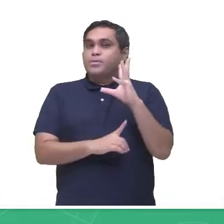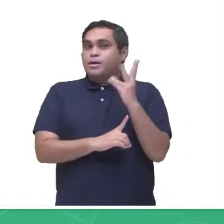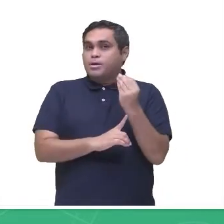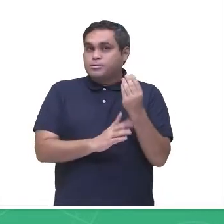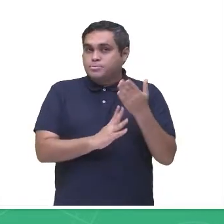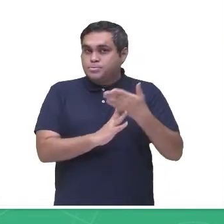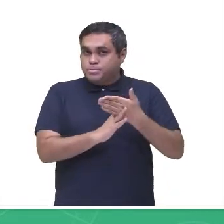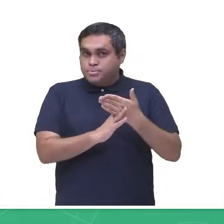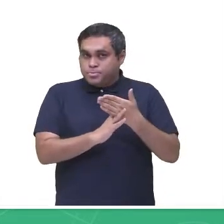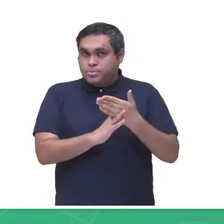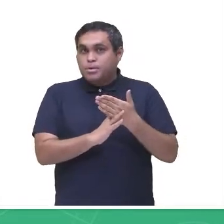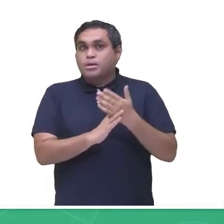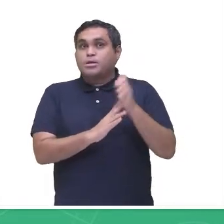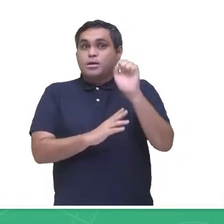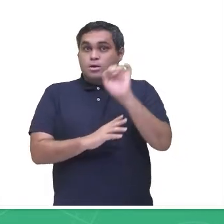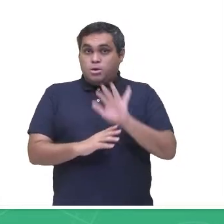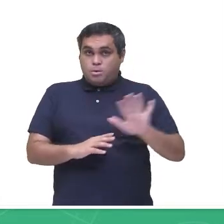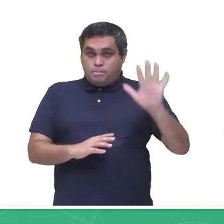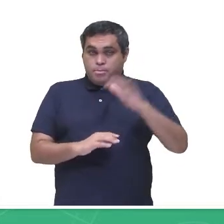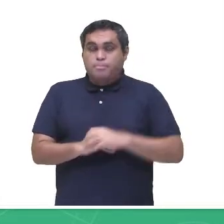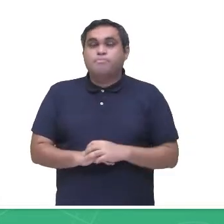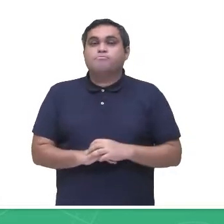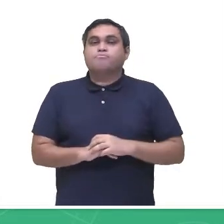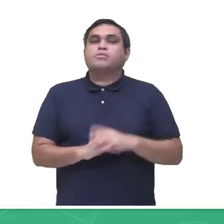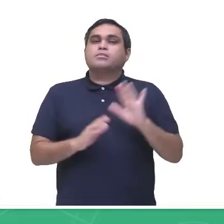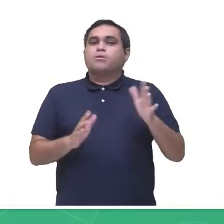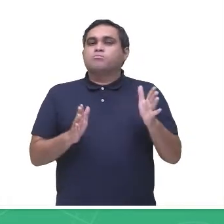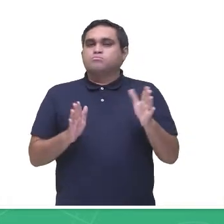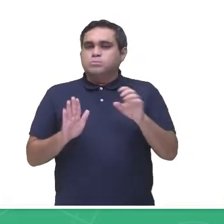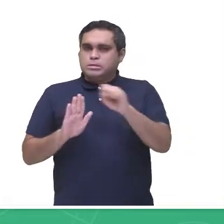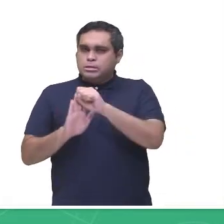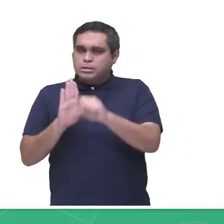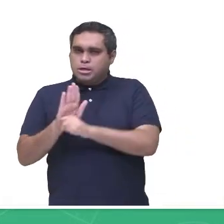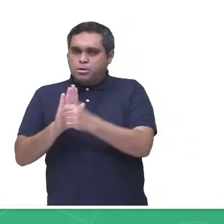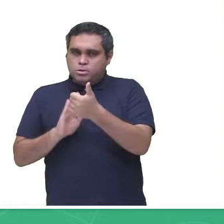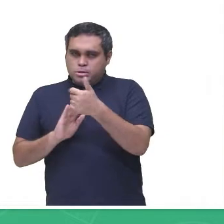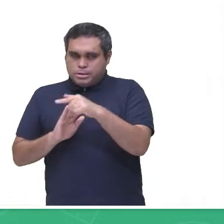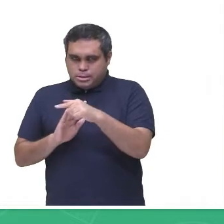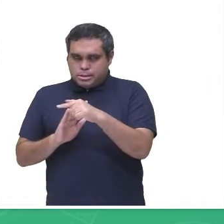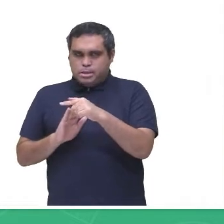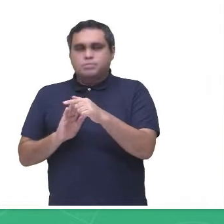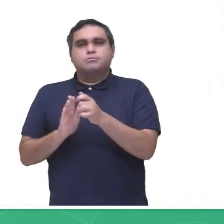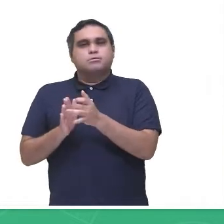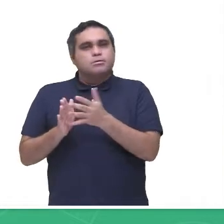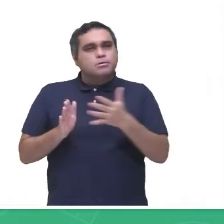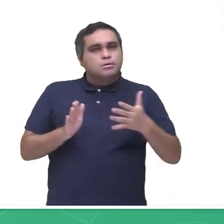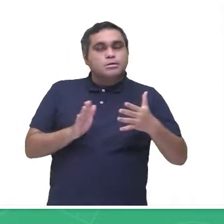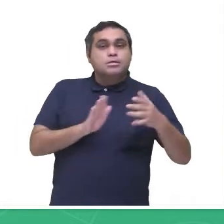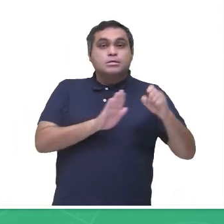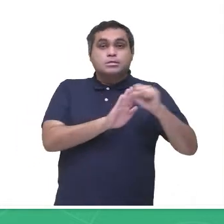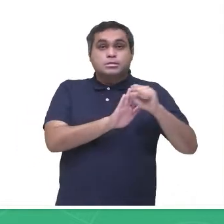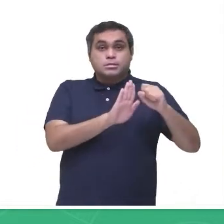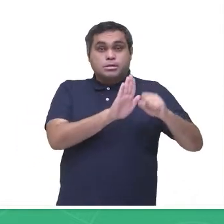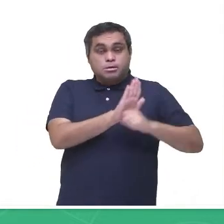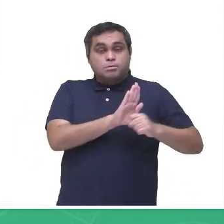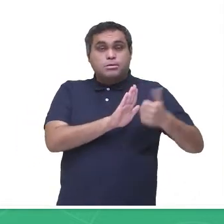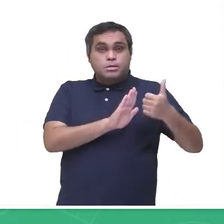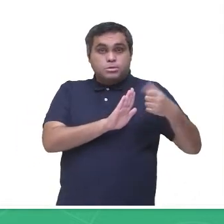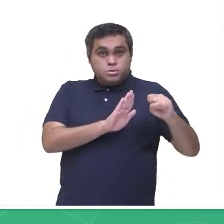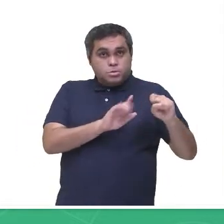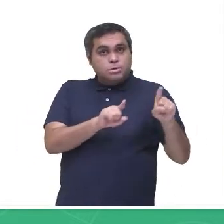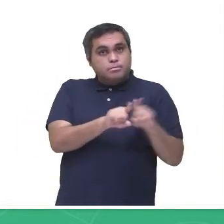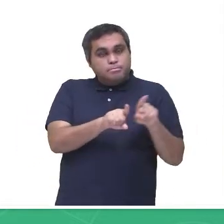A arte barroca estendeu-se por todo o século XVII e pelas primeiras décadas do século XVIII. Sua difusão